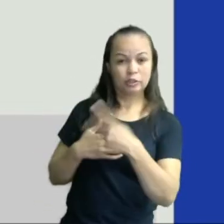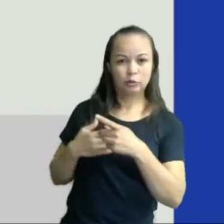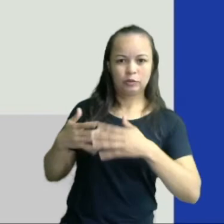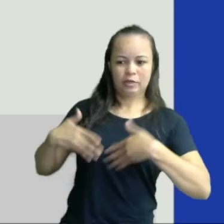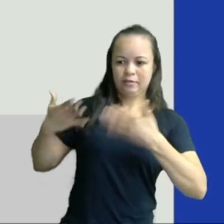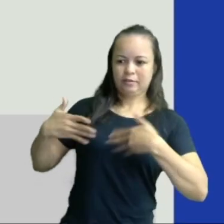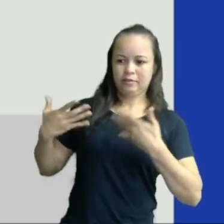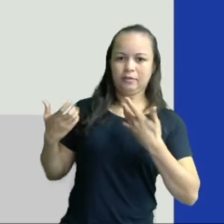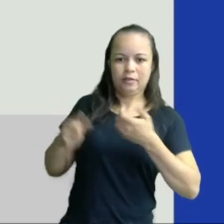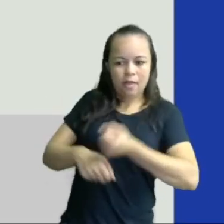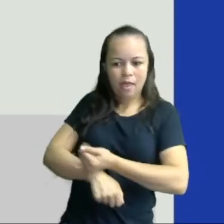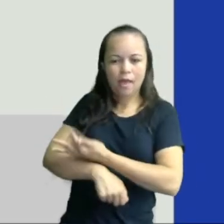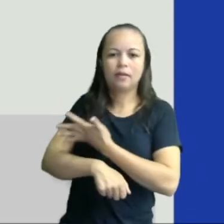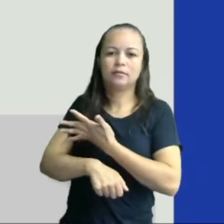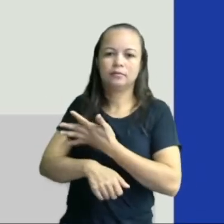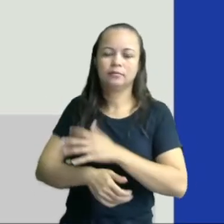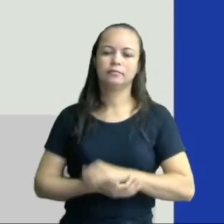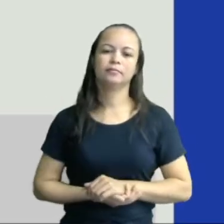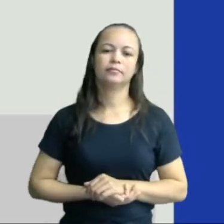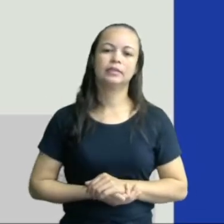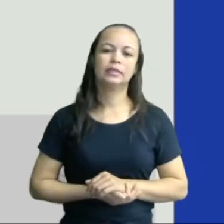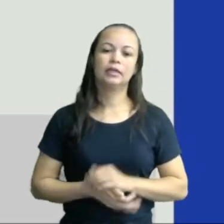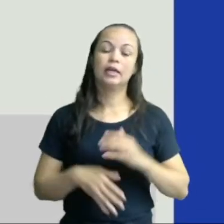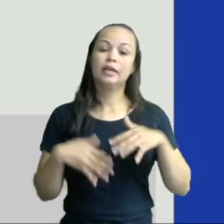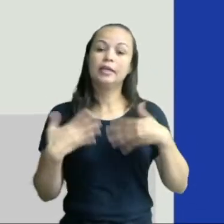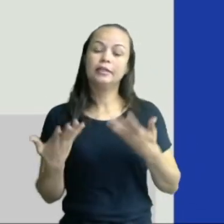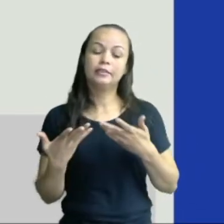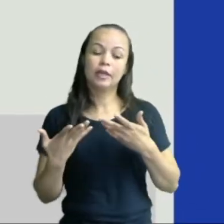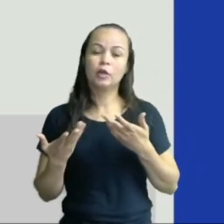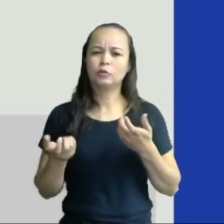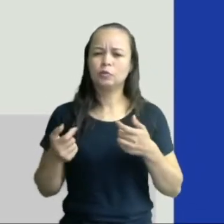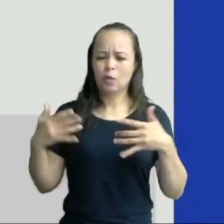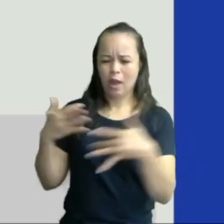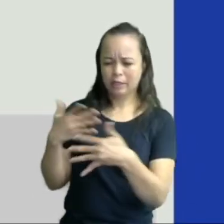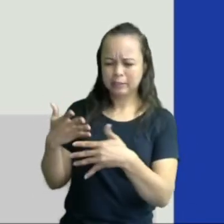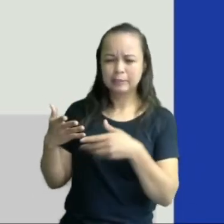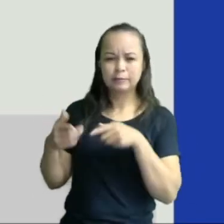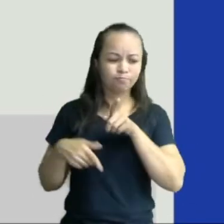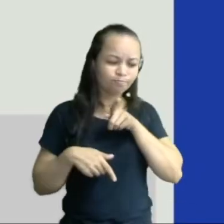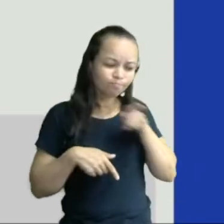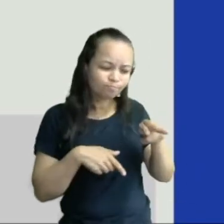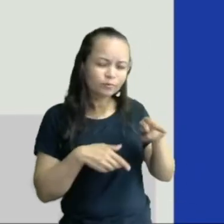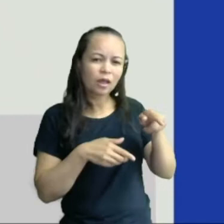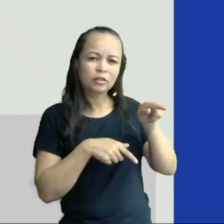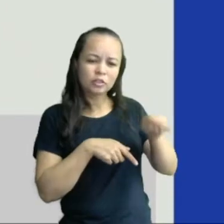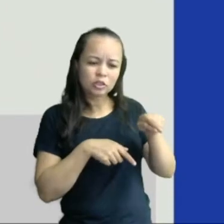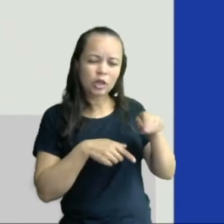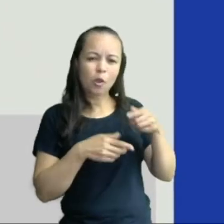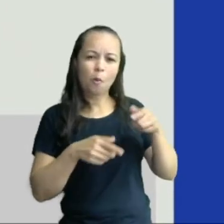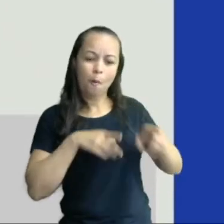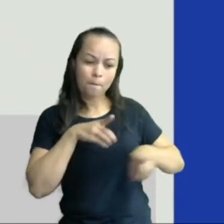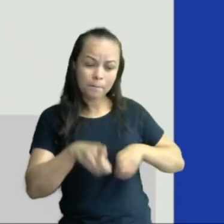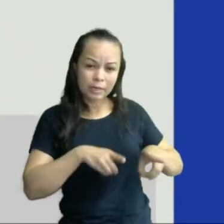e emocionante. E tanto o rato da cidade insistiu que o seu primo,